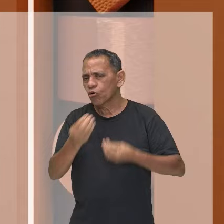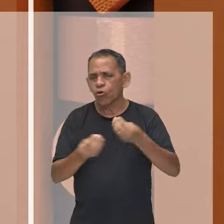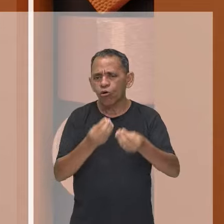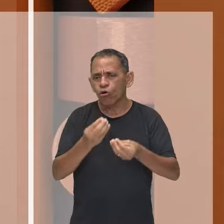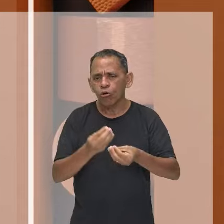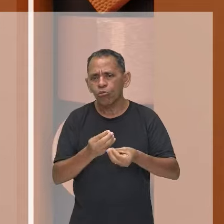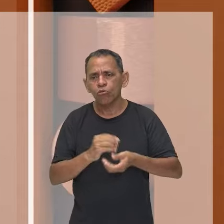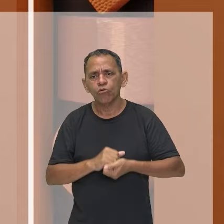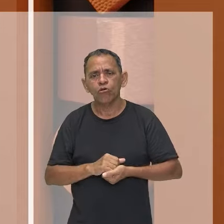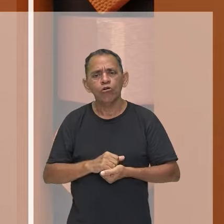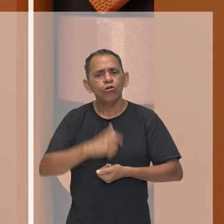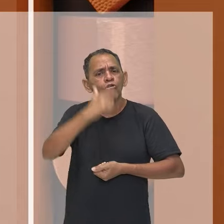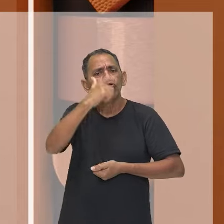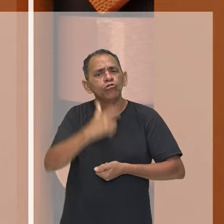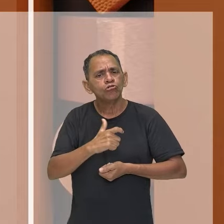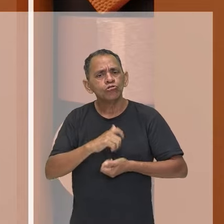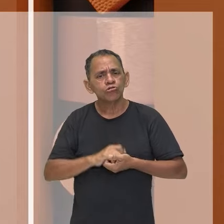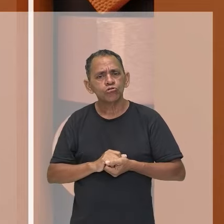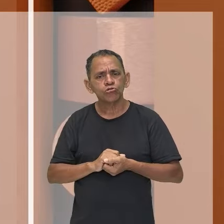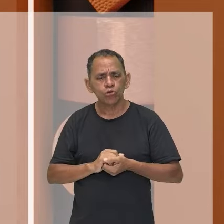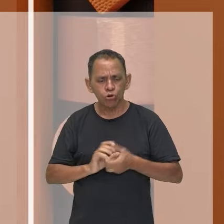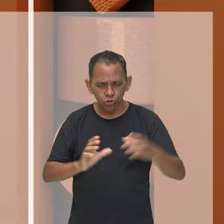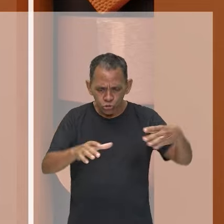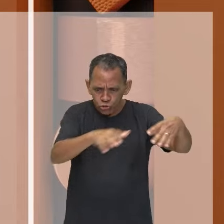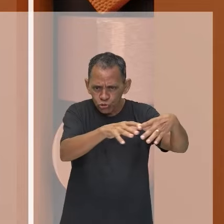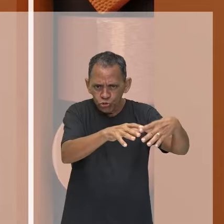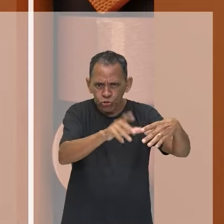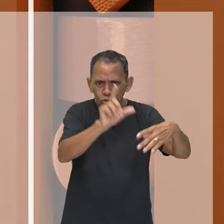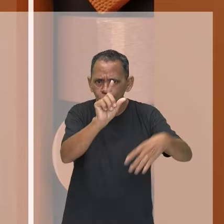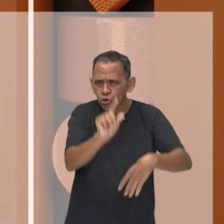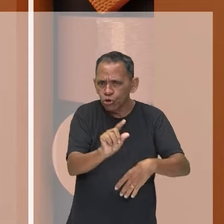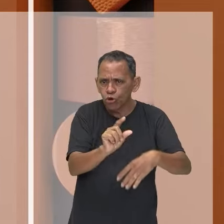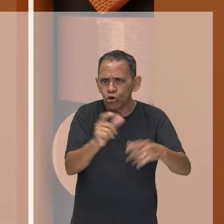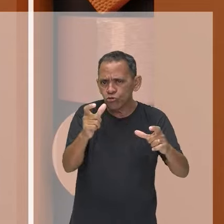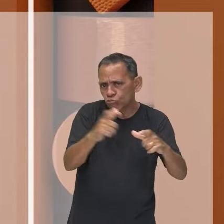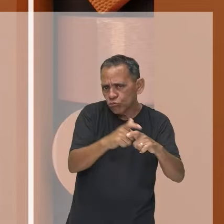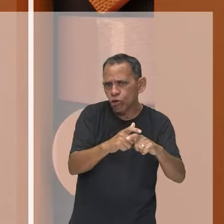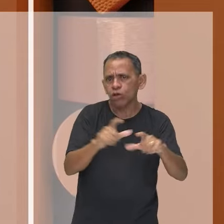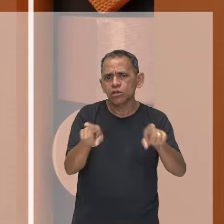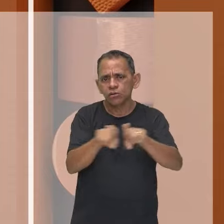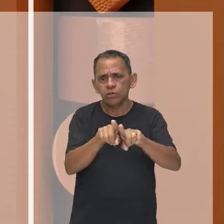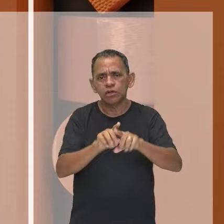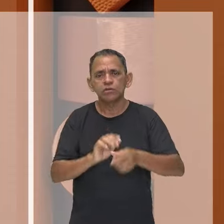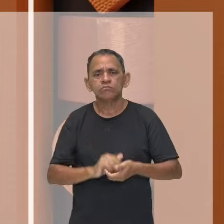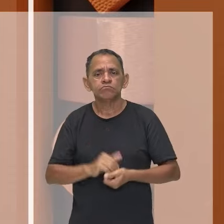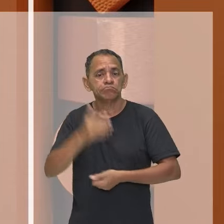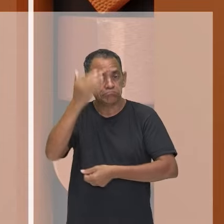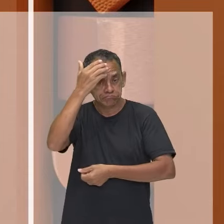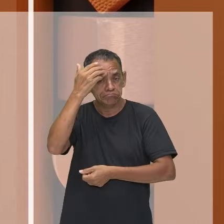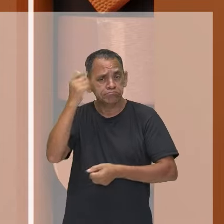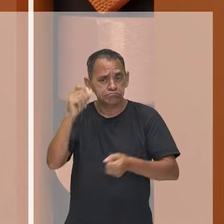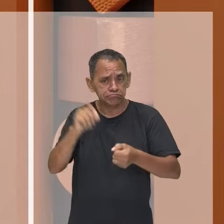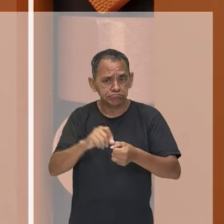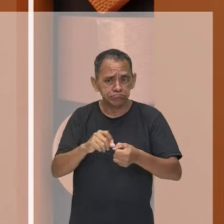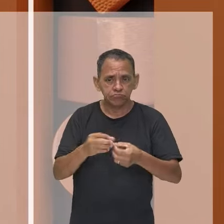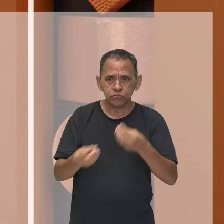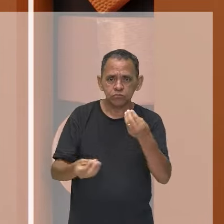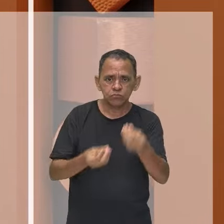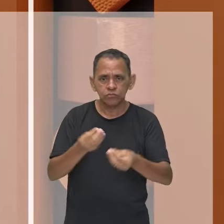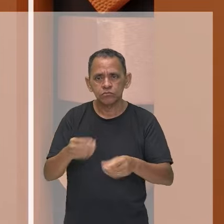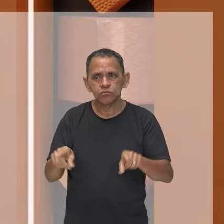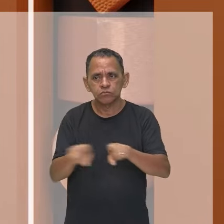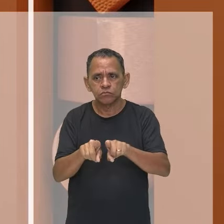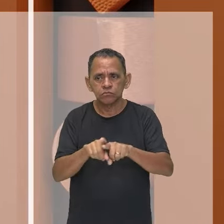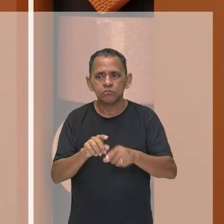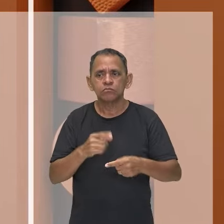estou naquele círculo menor? O porquê? Eu sei o que eu faço, eu sei como eu faço e eu sei por que